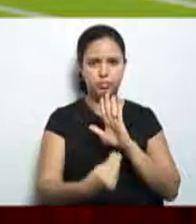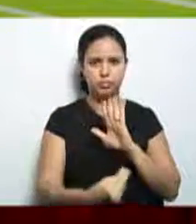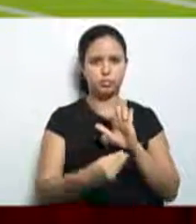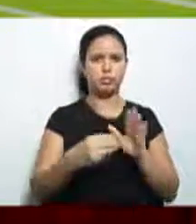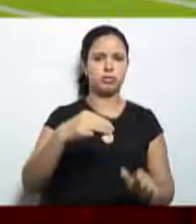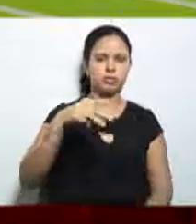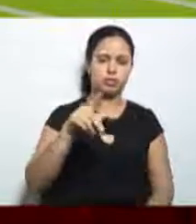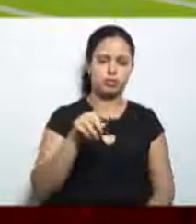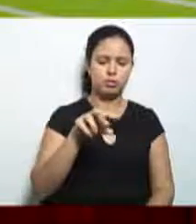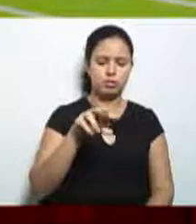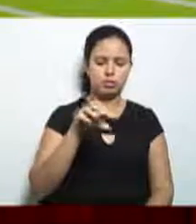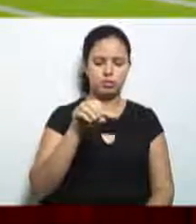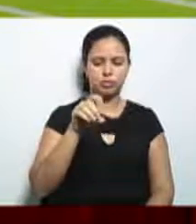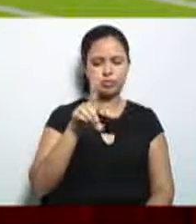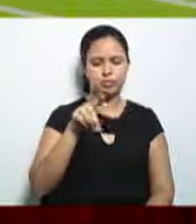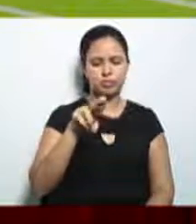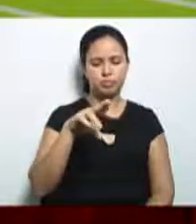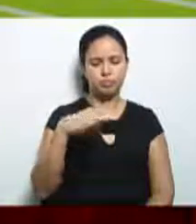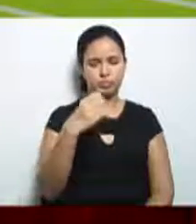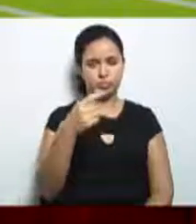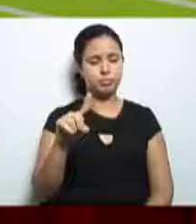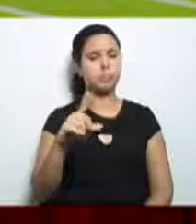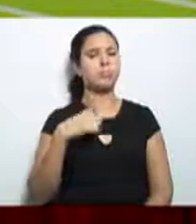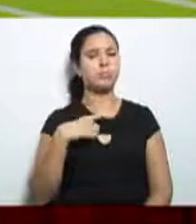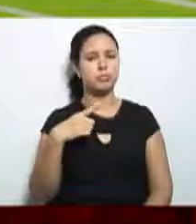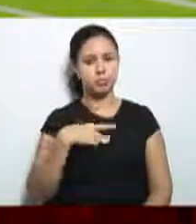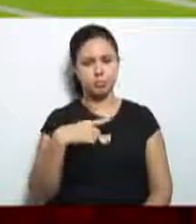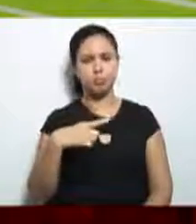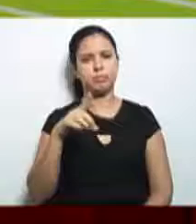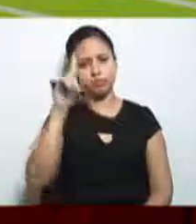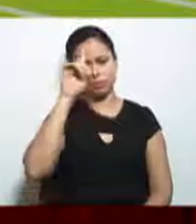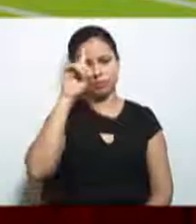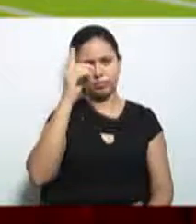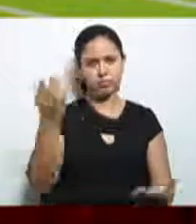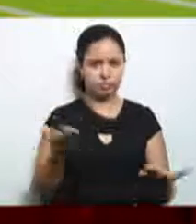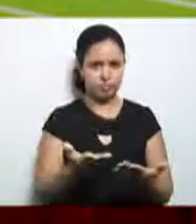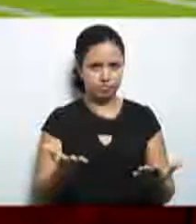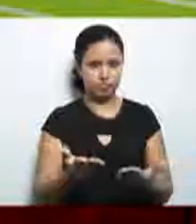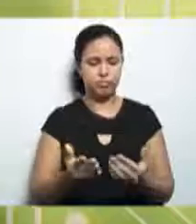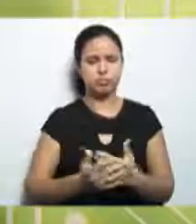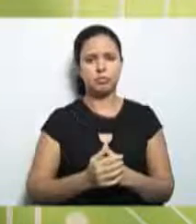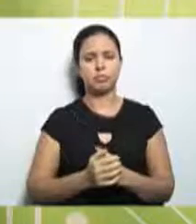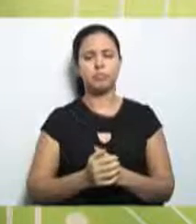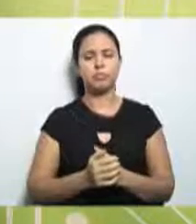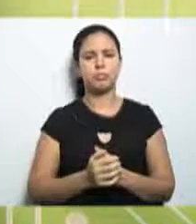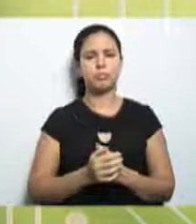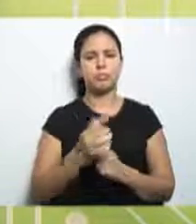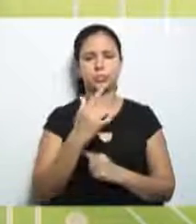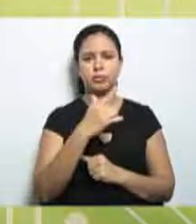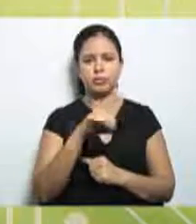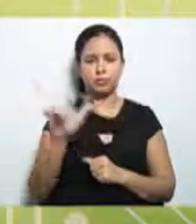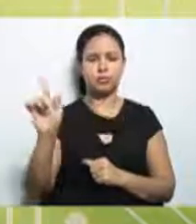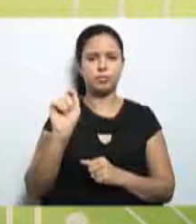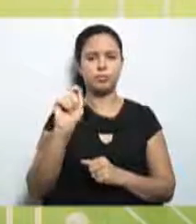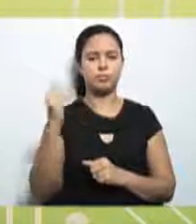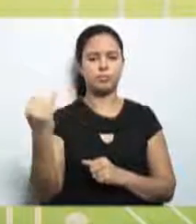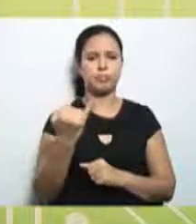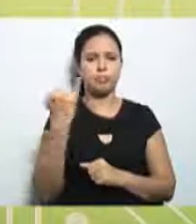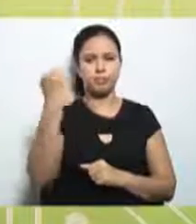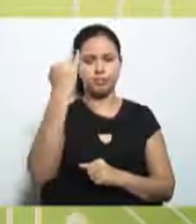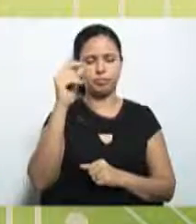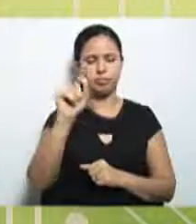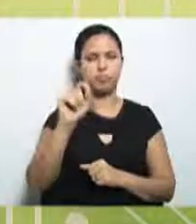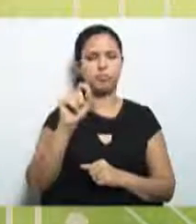produção ainda é presente nos dias de hoje, como a gente pode ver nesses exemplos que a gente citou. Um outro aspecto importante, pessoal, é que não